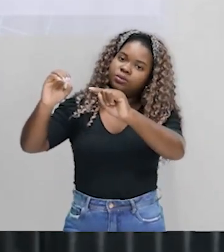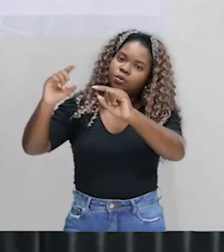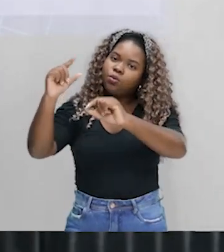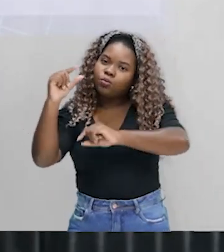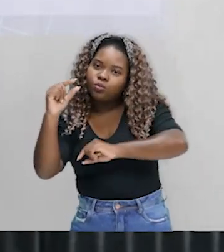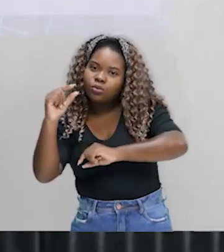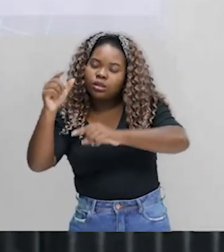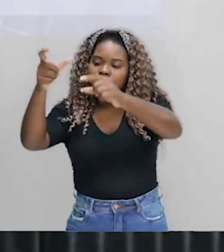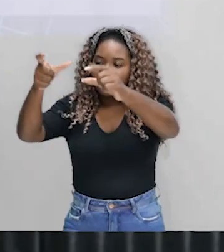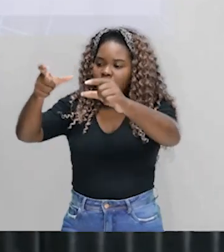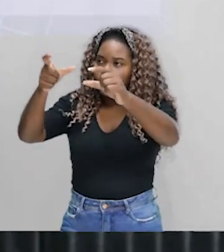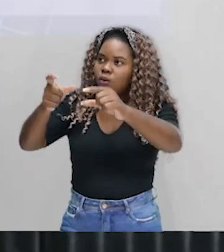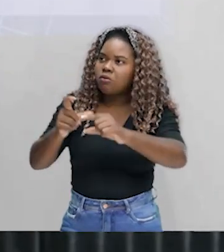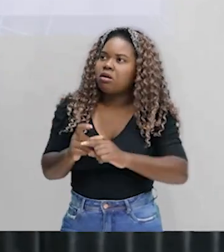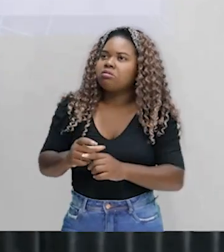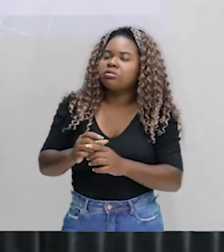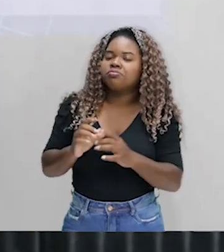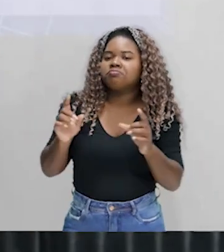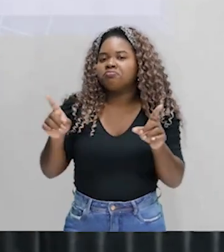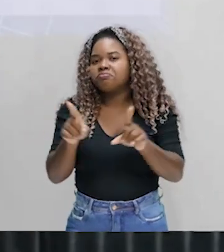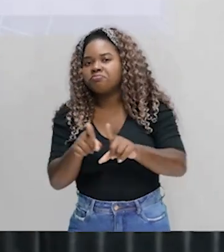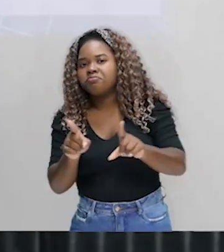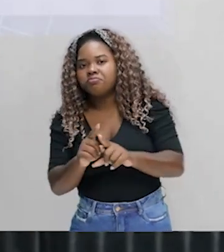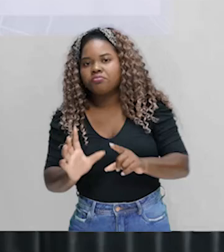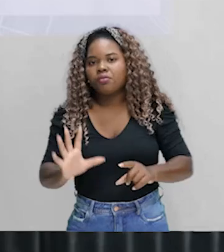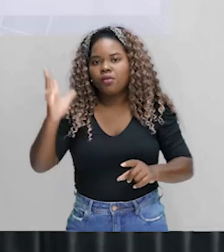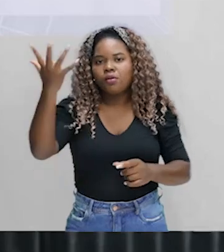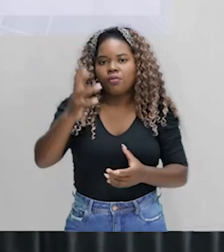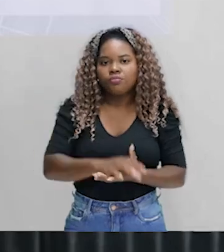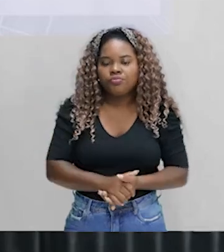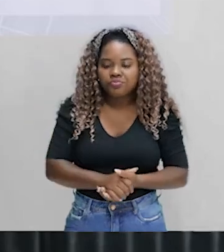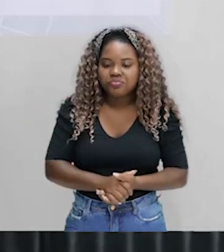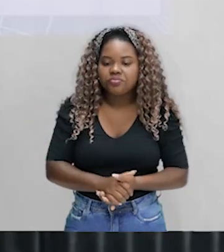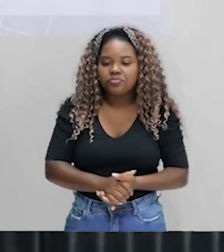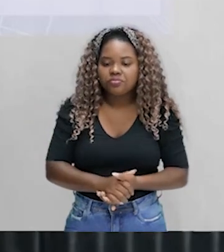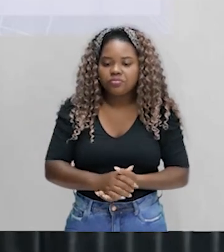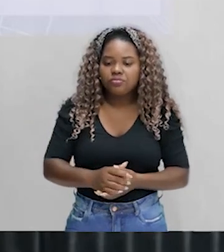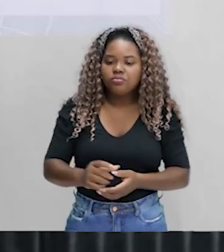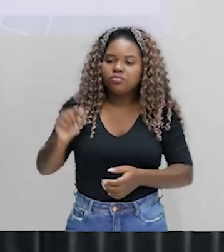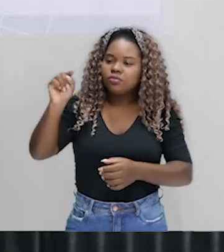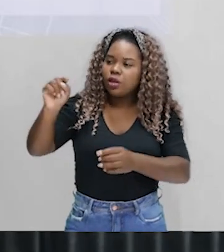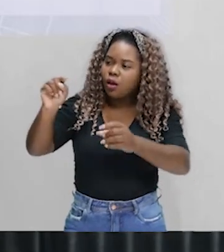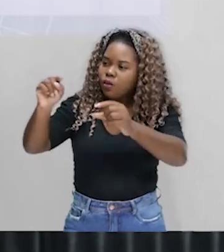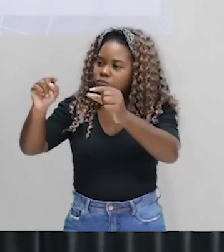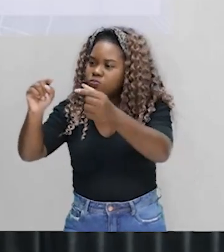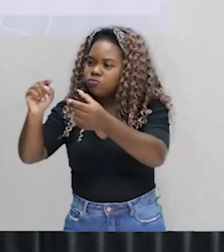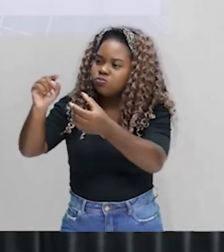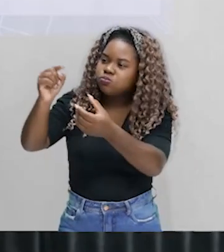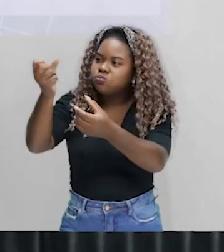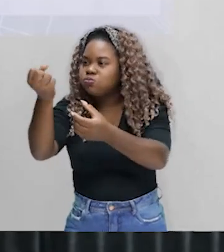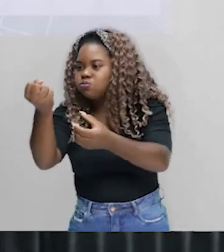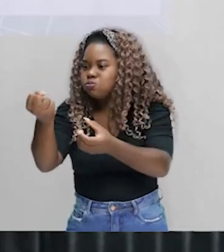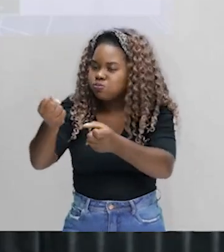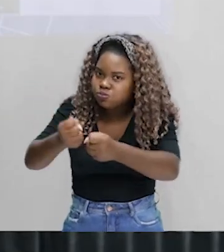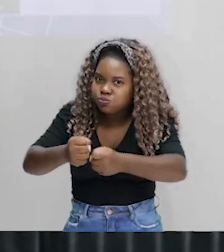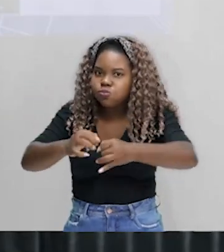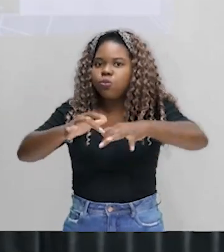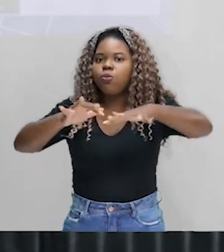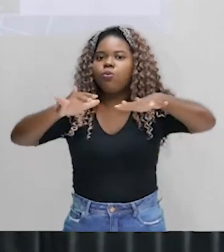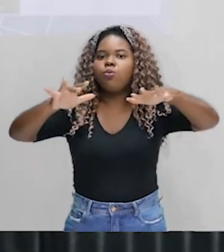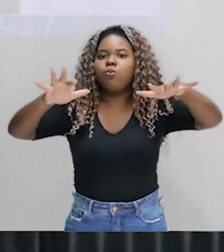que estava localizado ali, que formou, né, o universo por meio desse tal chamado Big Bang,